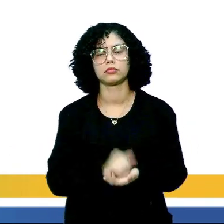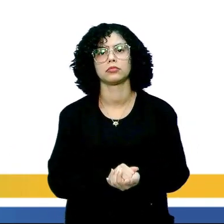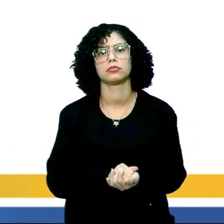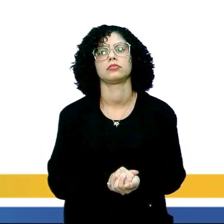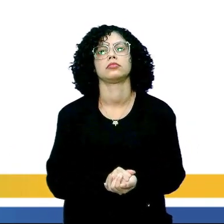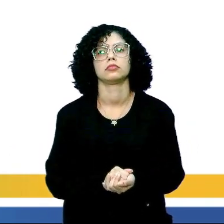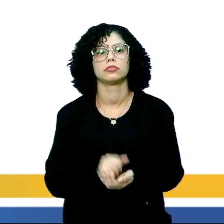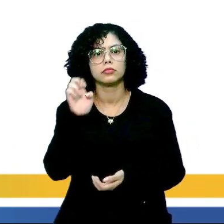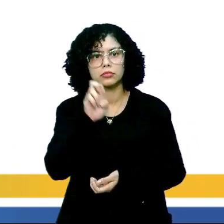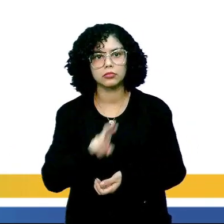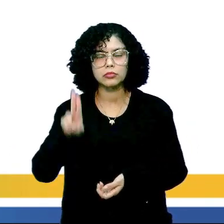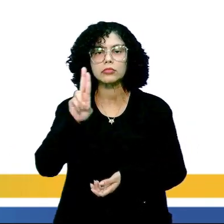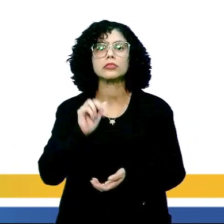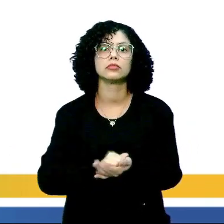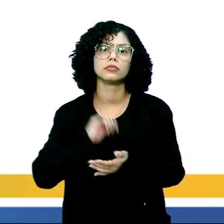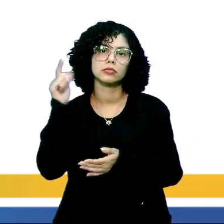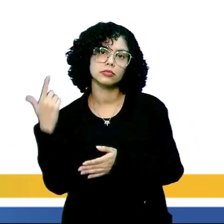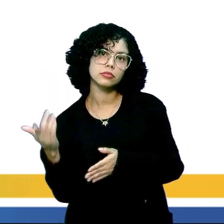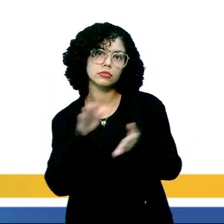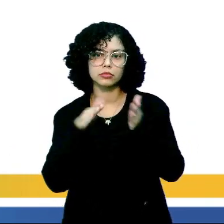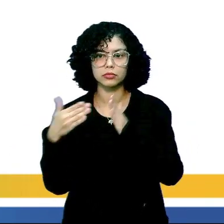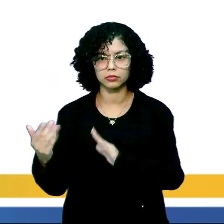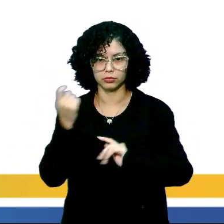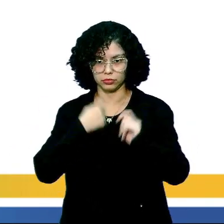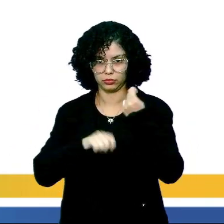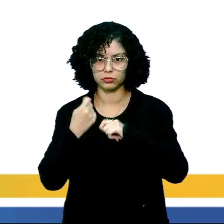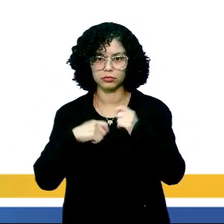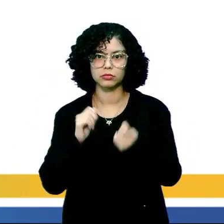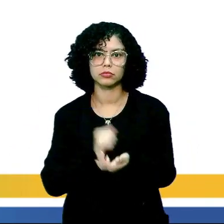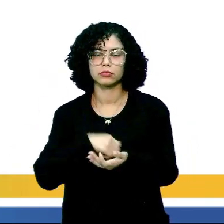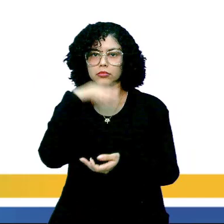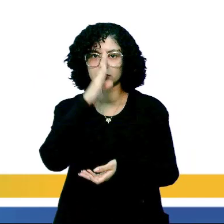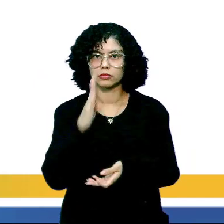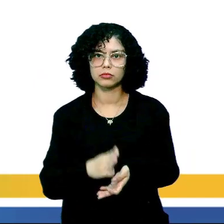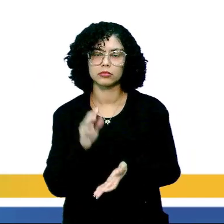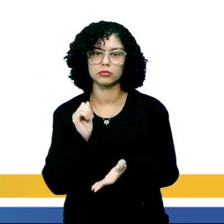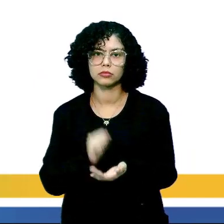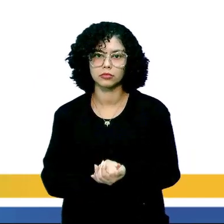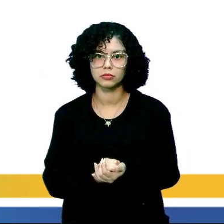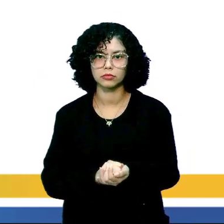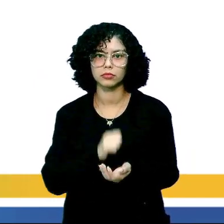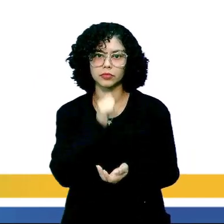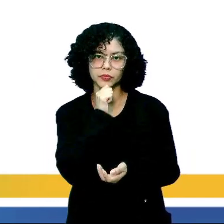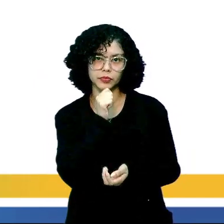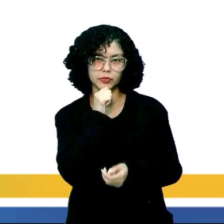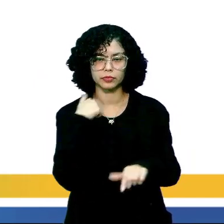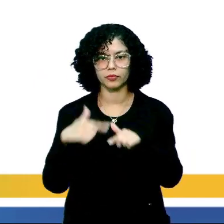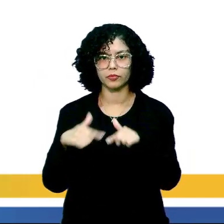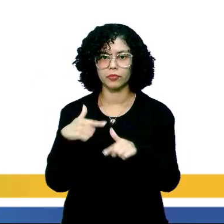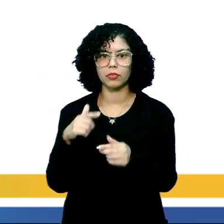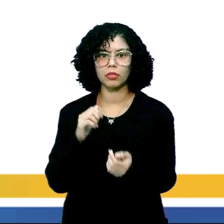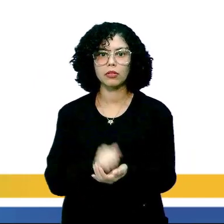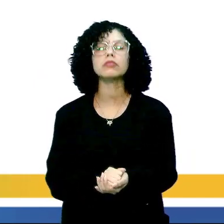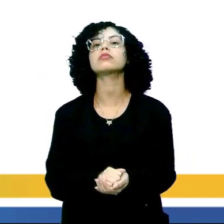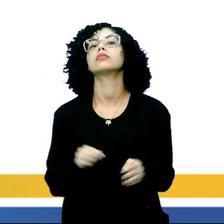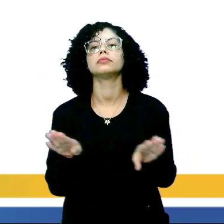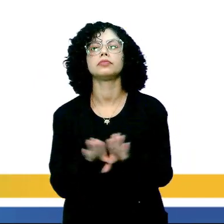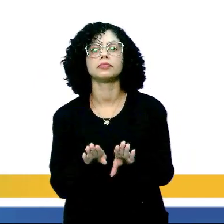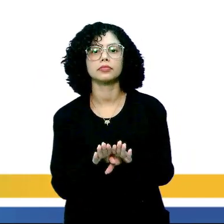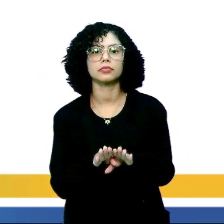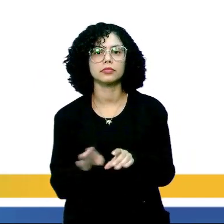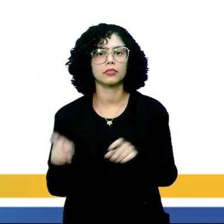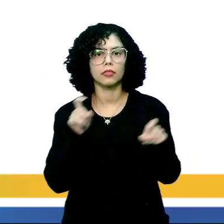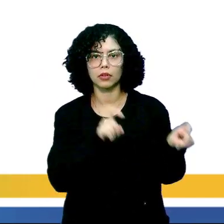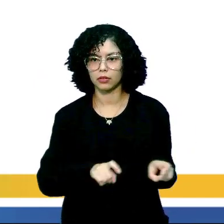Então, a Europa está vivenciando uma outra fase econômica e o Brasil ainda está trabalhando ali com a agricultura, né?